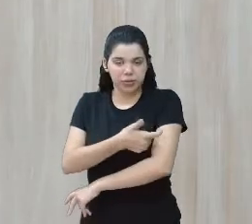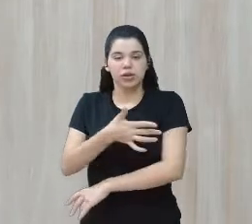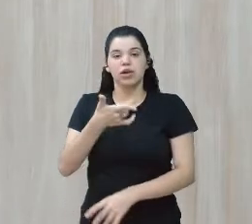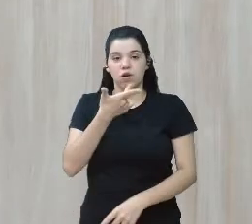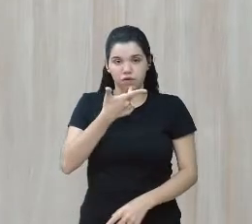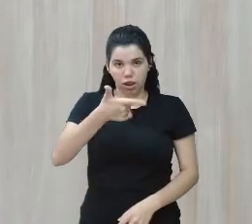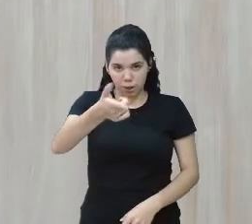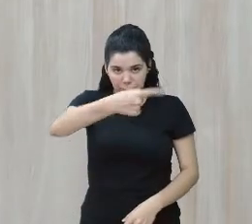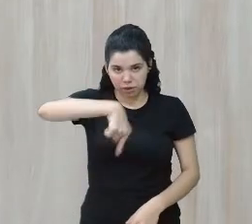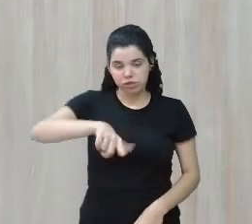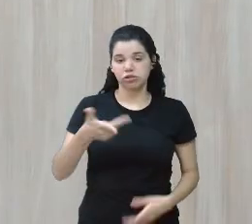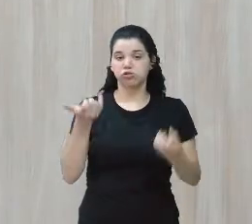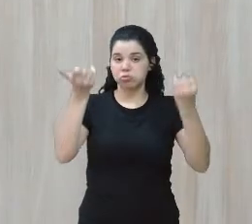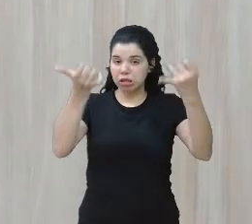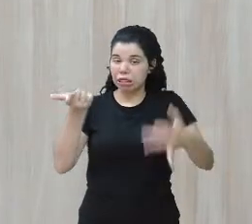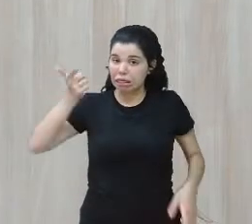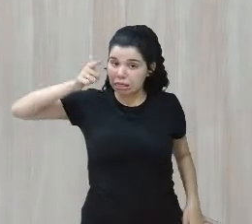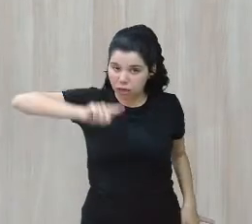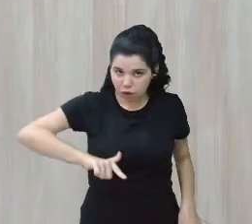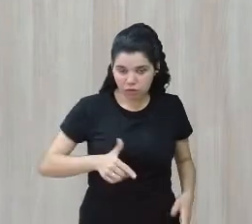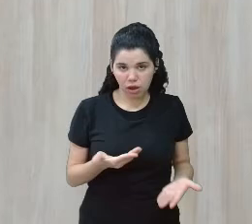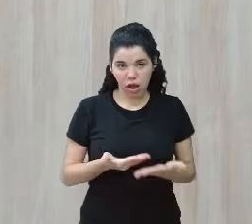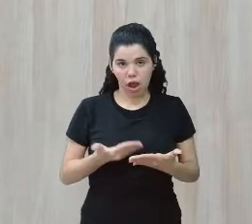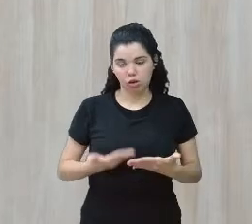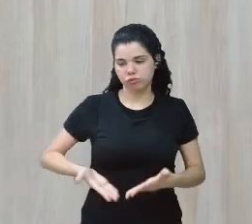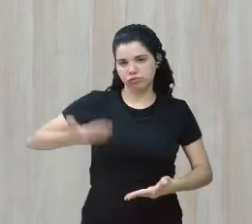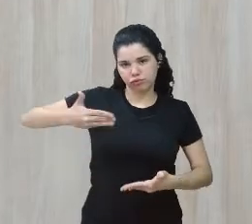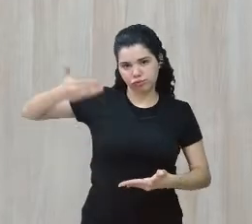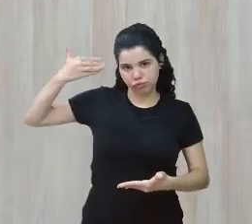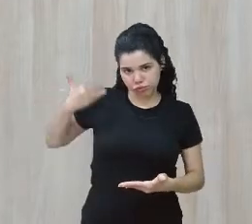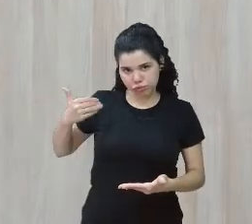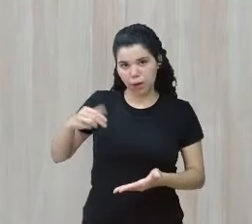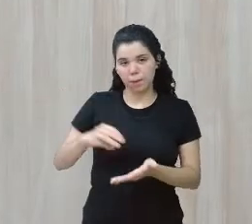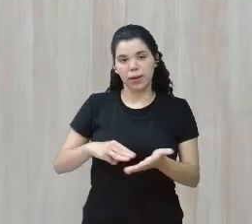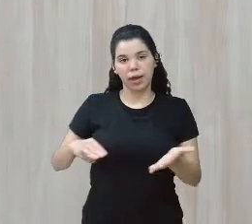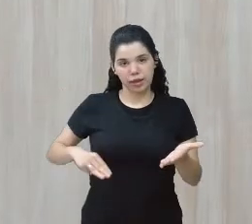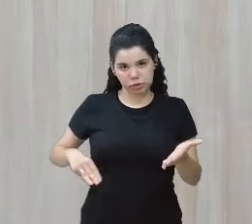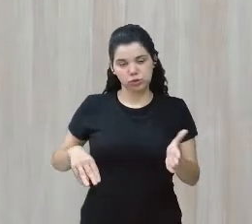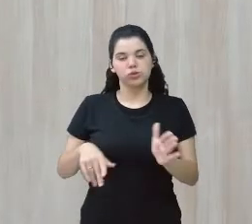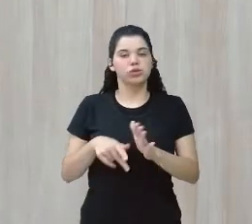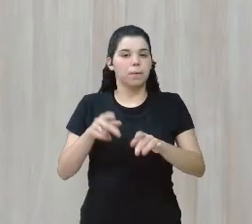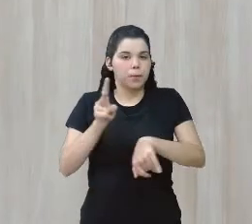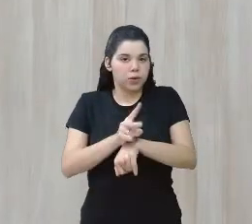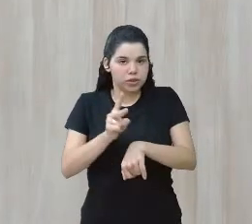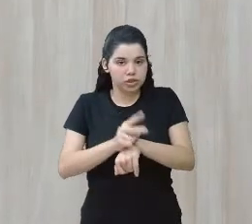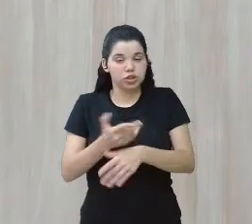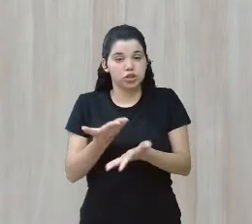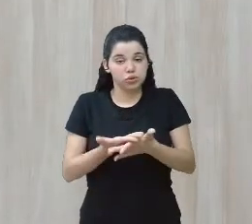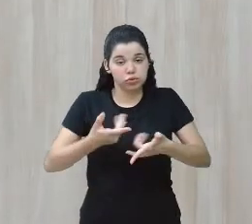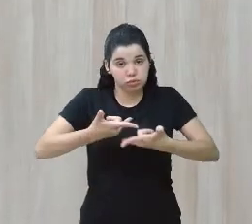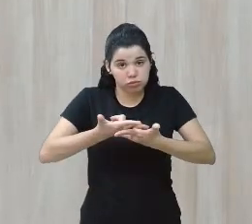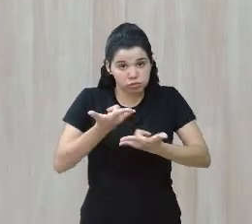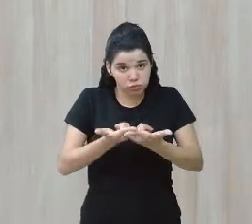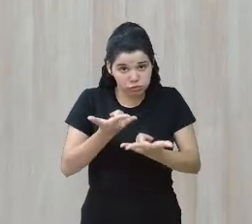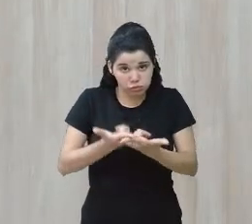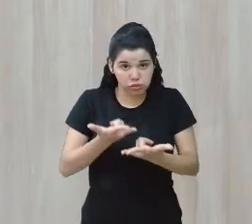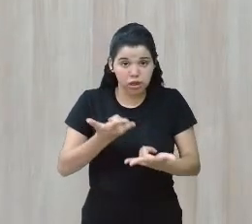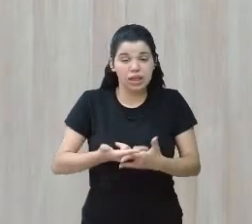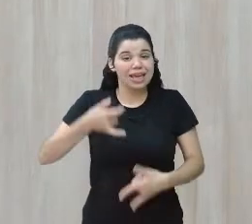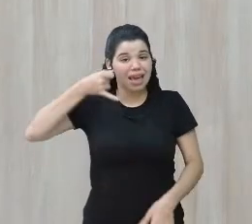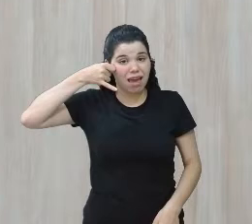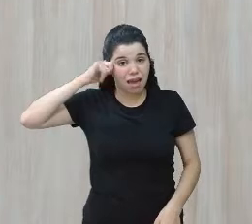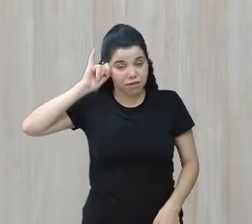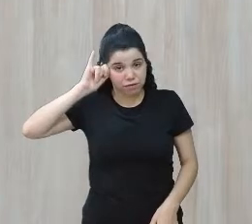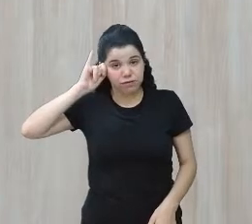frisando mais uma vez. Nas aulas anteriores de métodos contraceptivos, nós vimos, né, a camisinha, que ela tanto evita